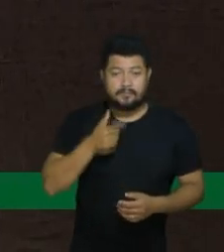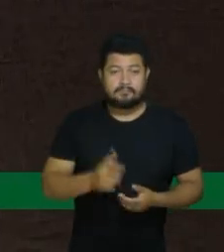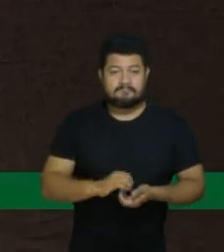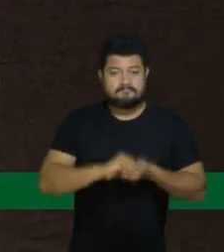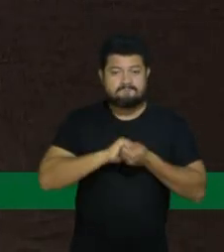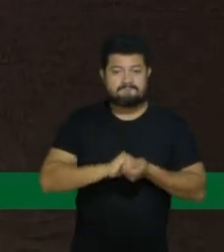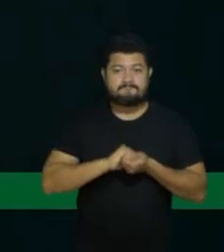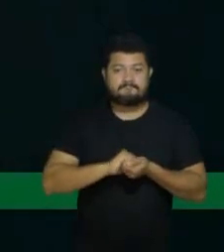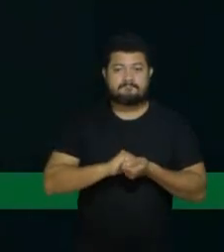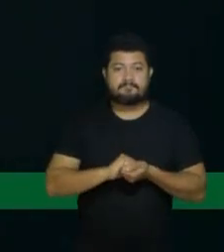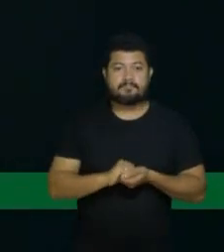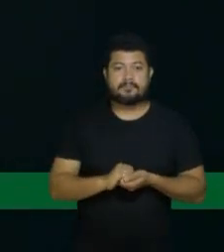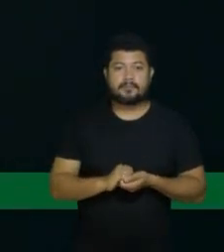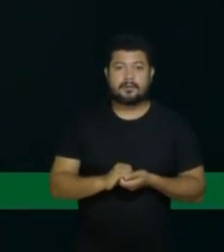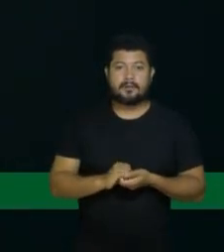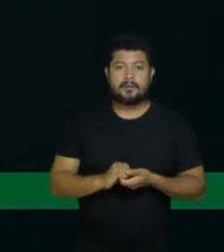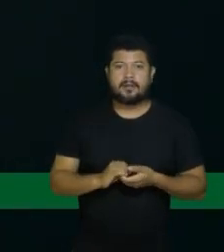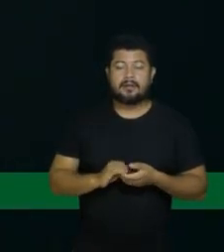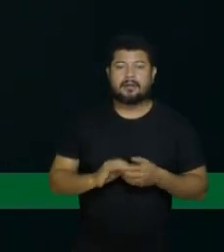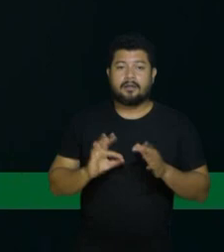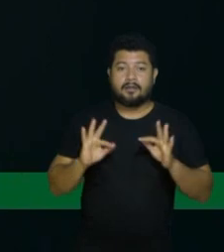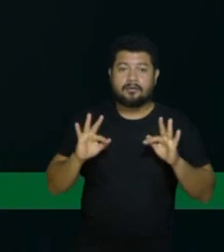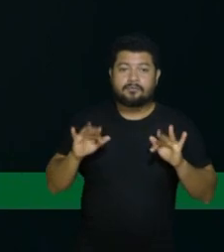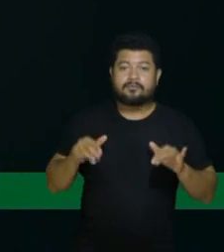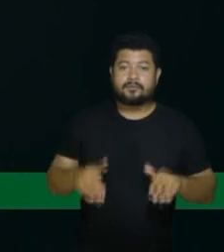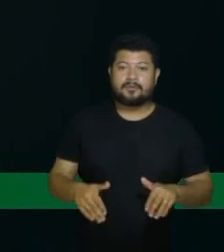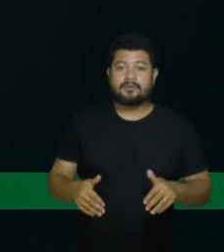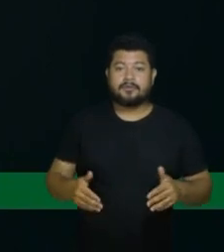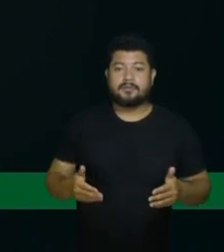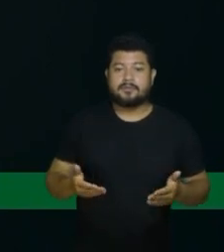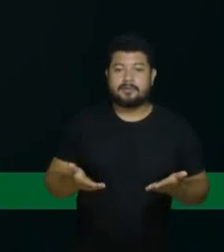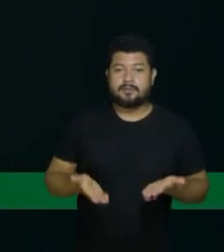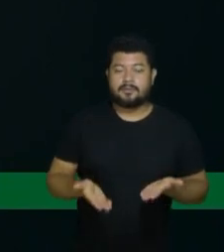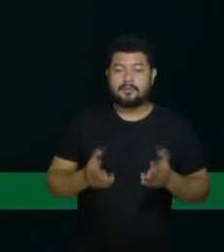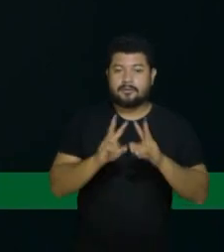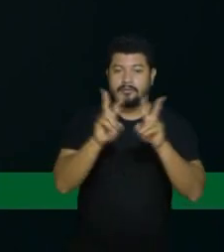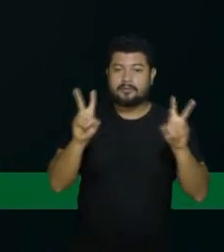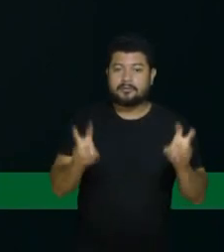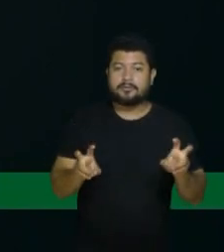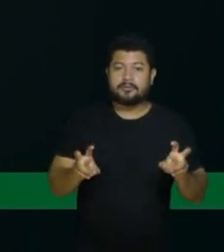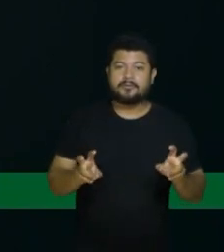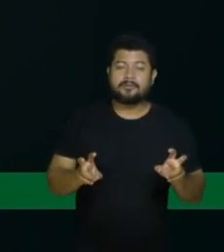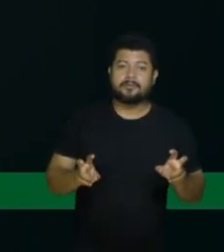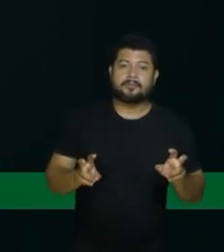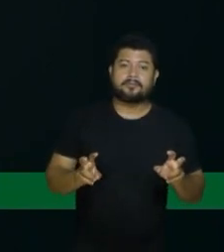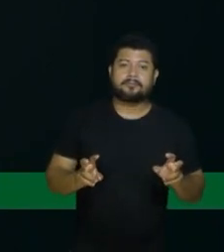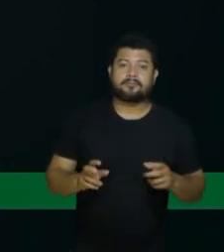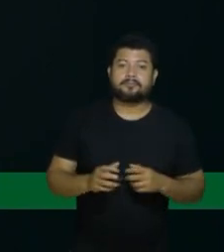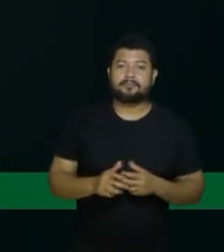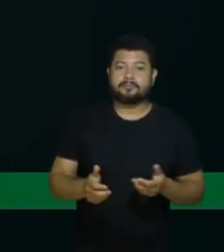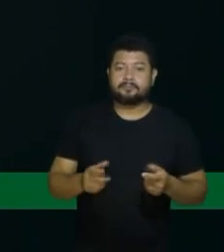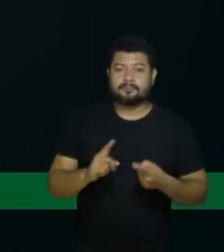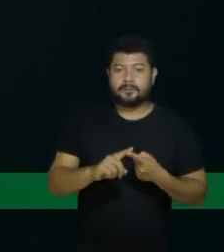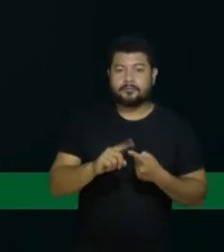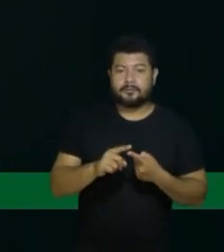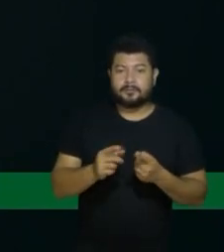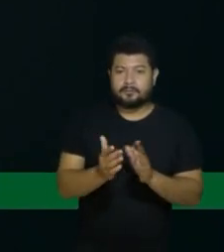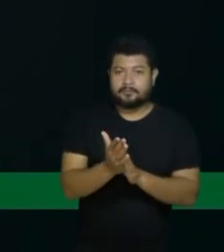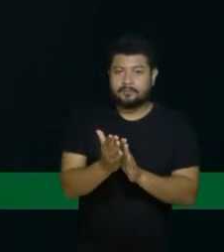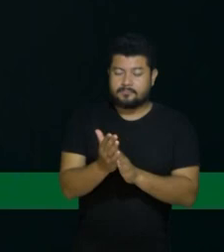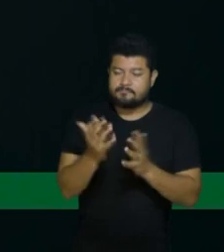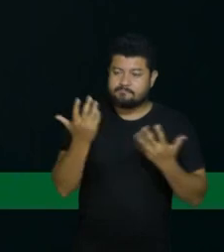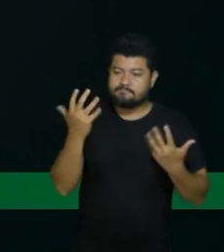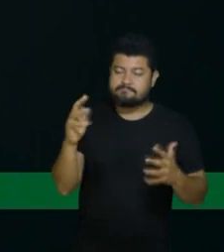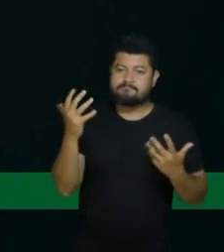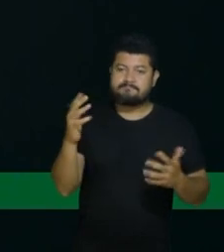Antes de iniciar a minha fala aqui do assunto que me traz a Tribuna eu quero aqui parabenizar o trabalho mesmo